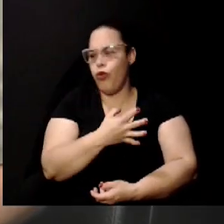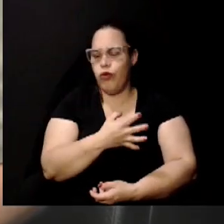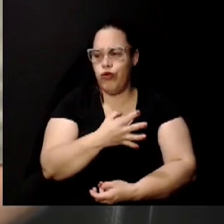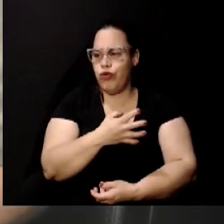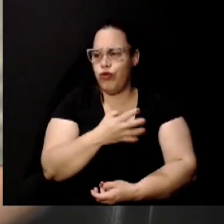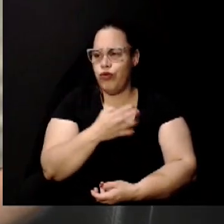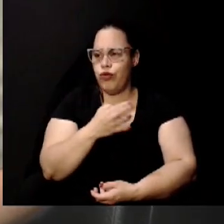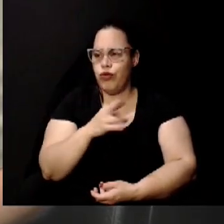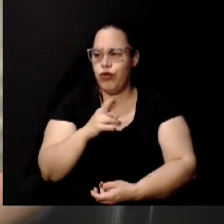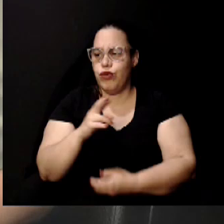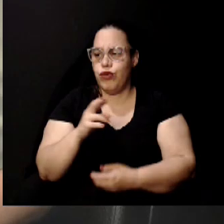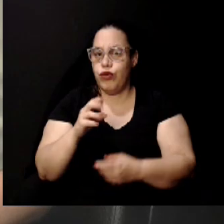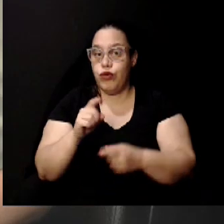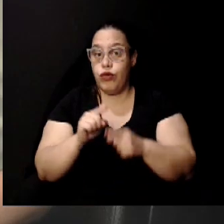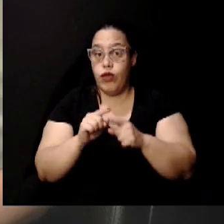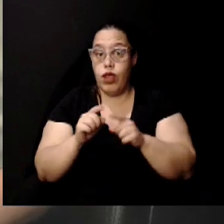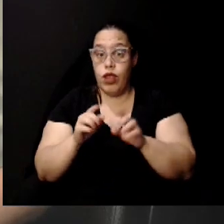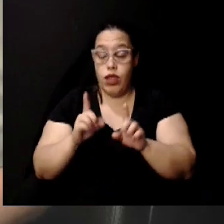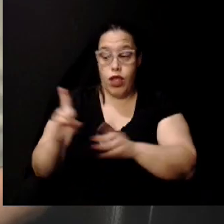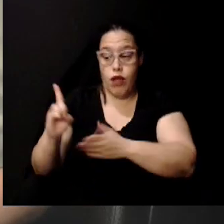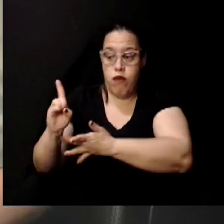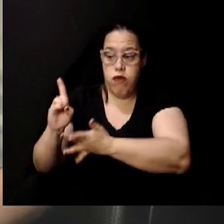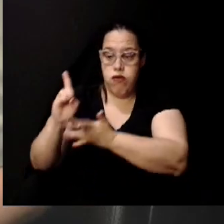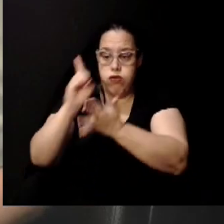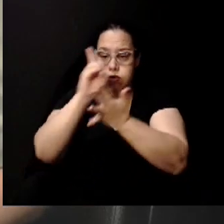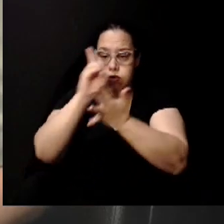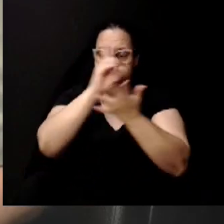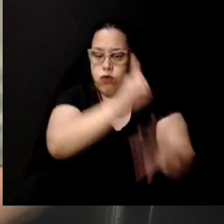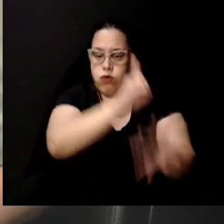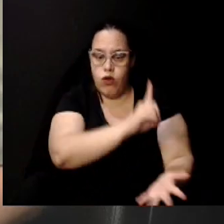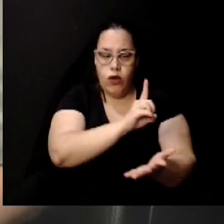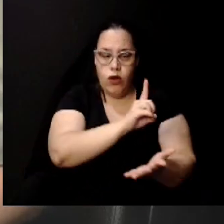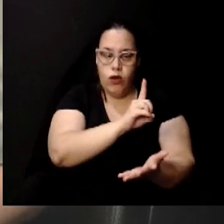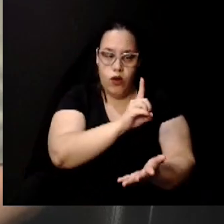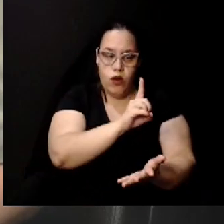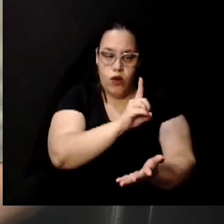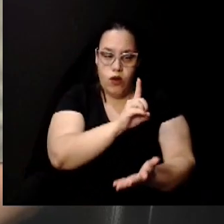da extrema-direita. A extrema-direita constituiu